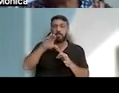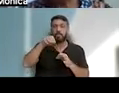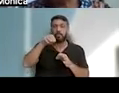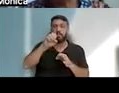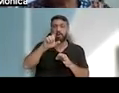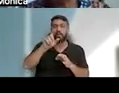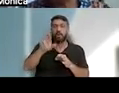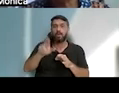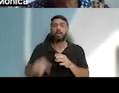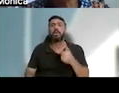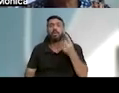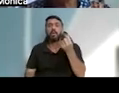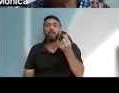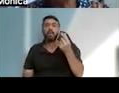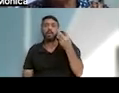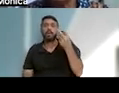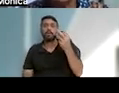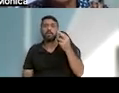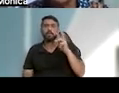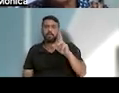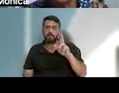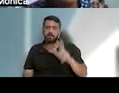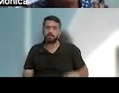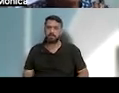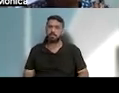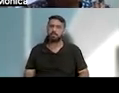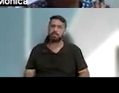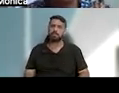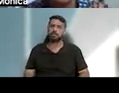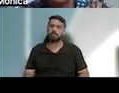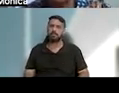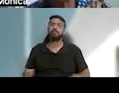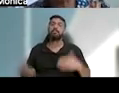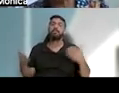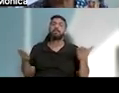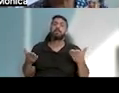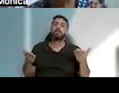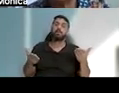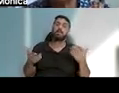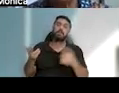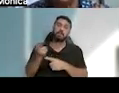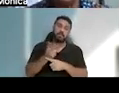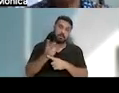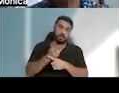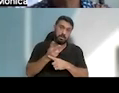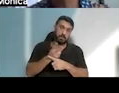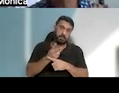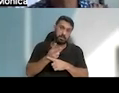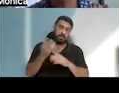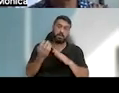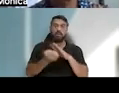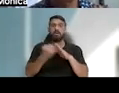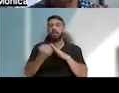custar R$ 30, mas, bom, até agora a gente está procurando alguma empresa